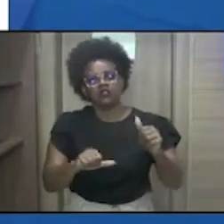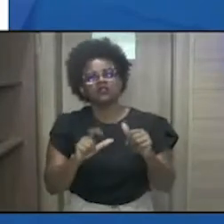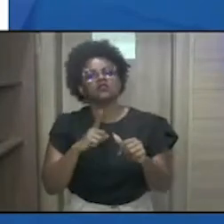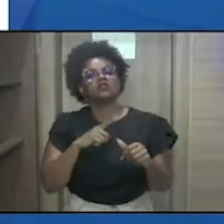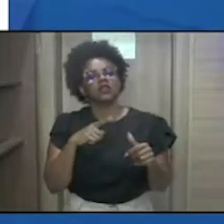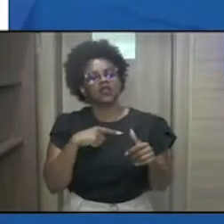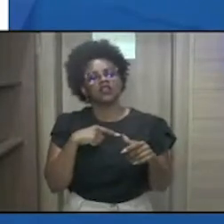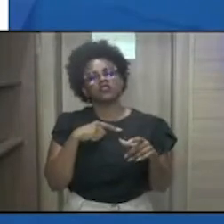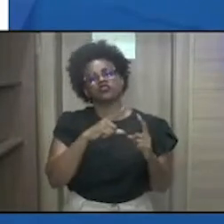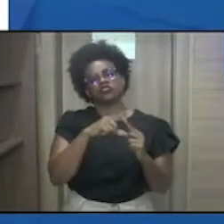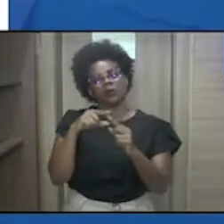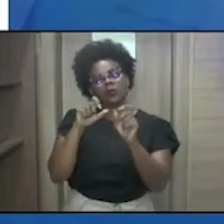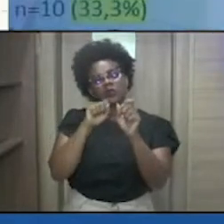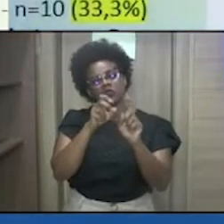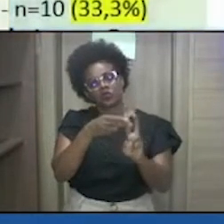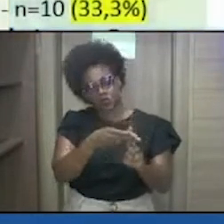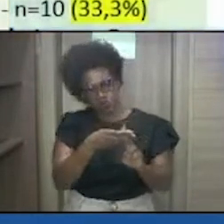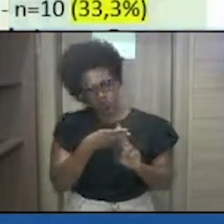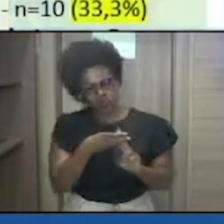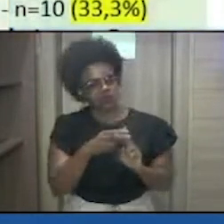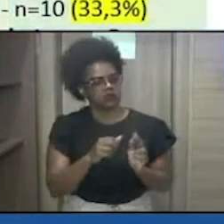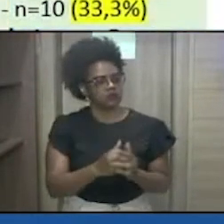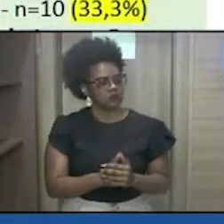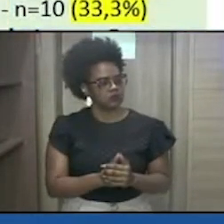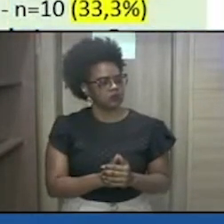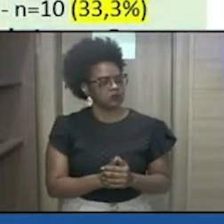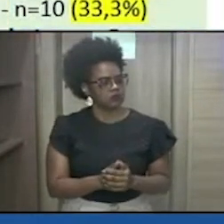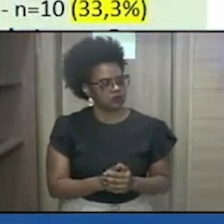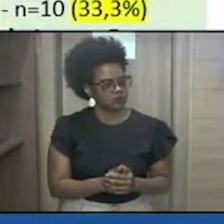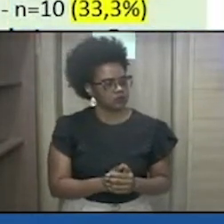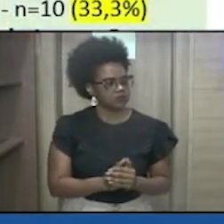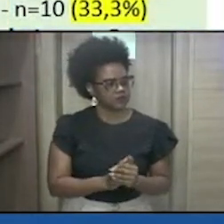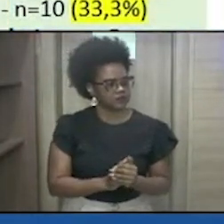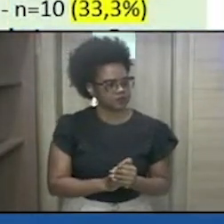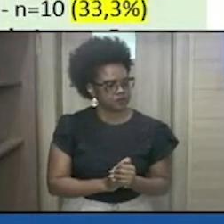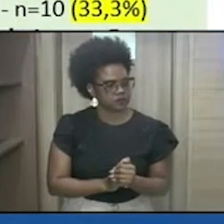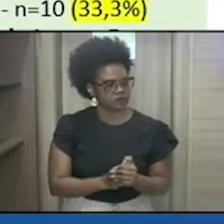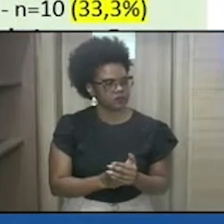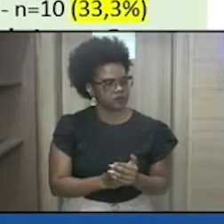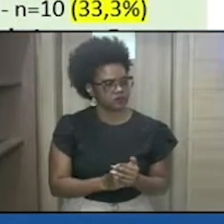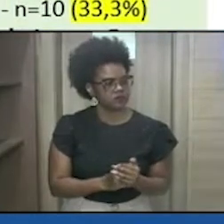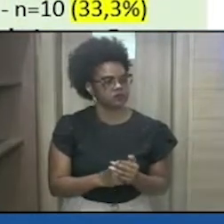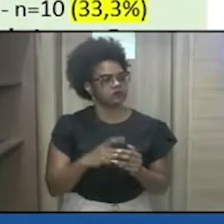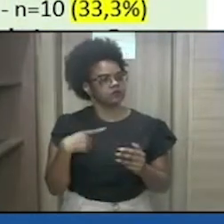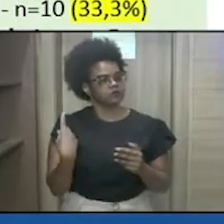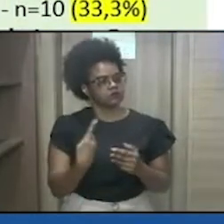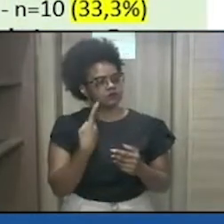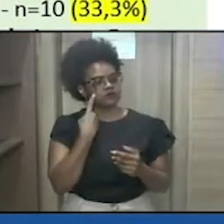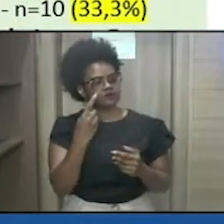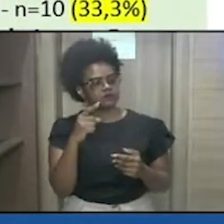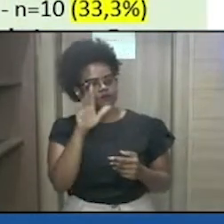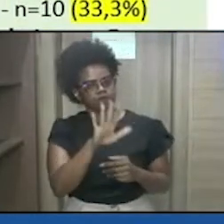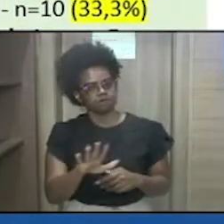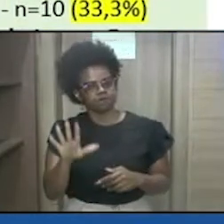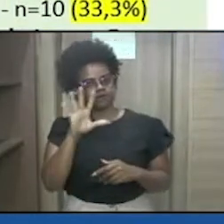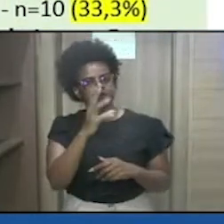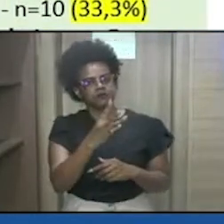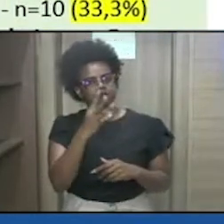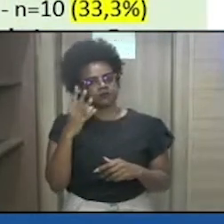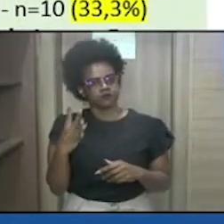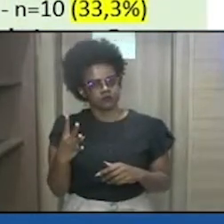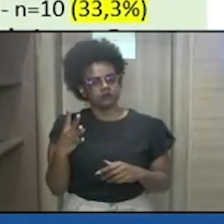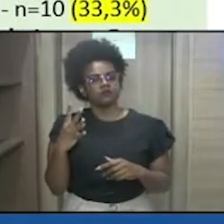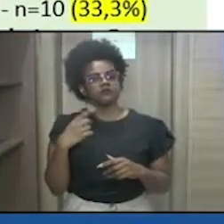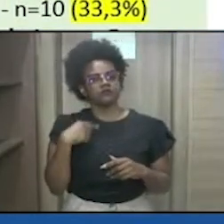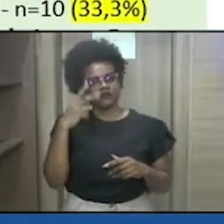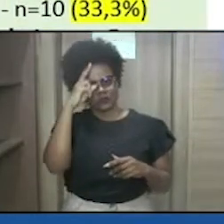dos componentes do sistema de saúde, né? Então, quando a gente olha nesse panorama, né, dos 34 casos,